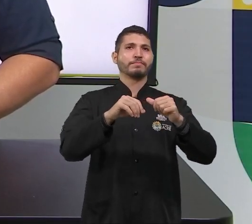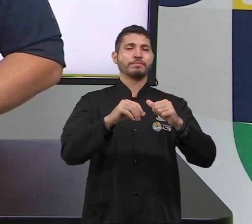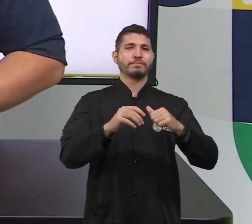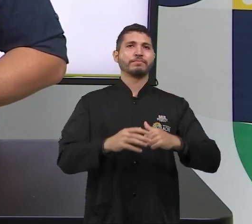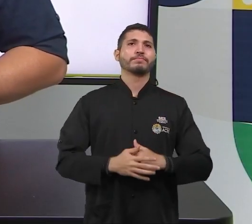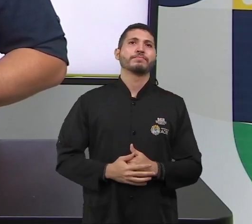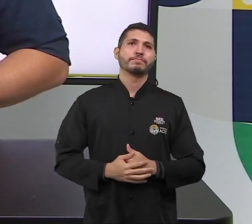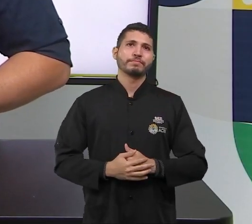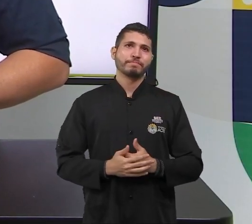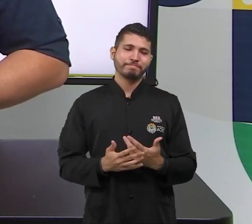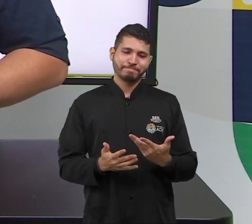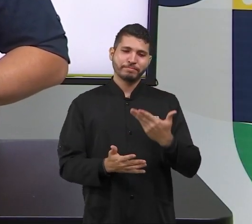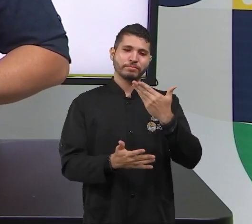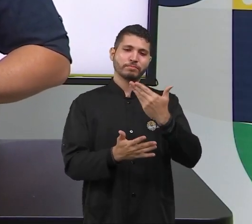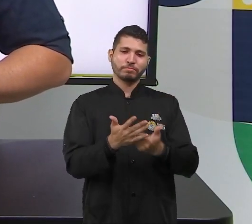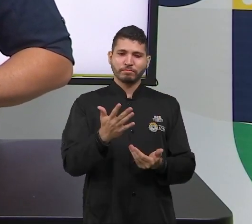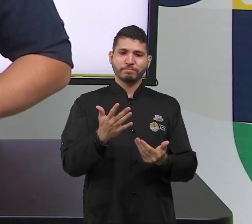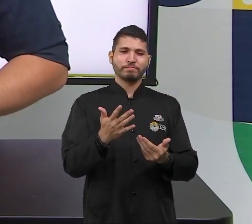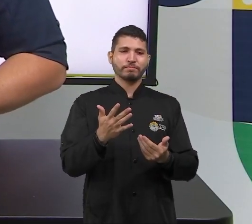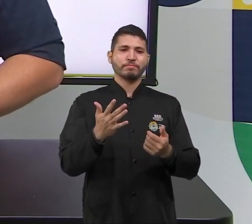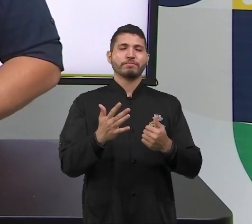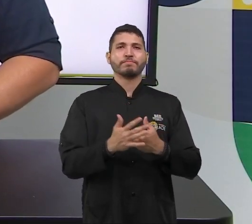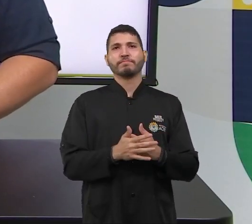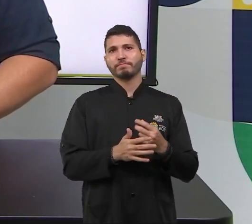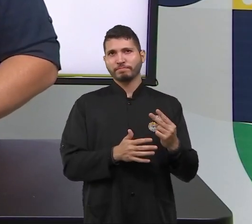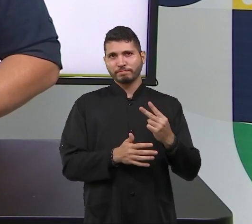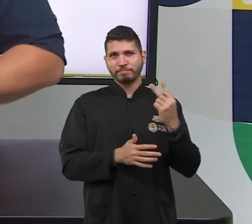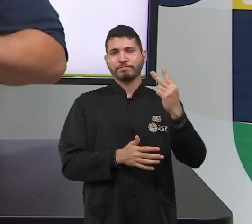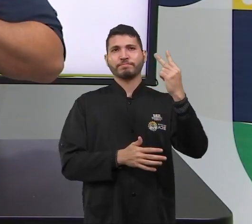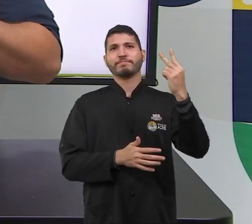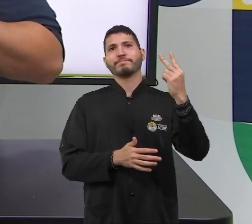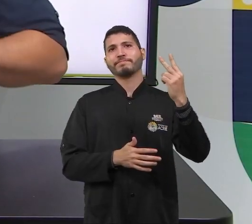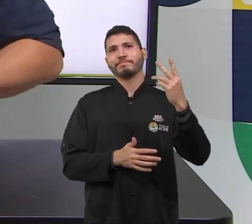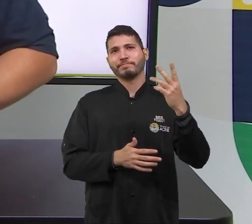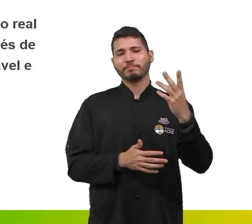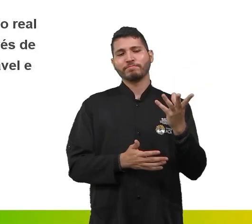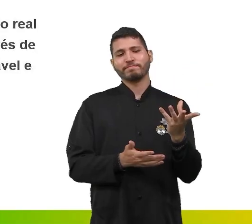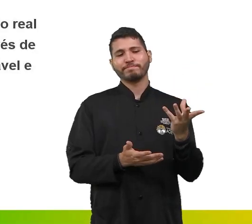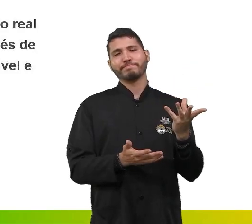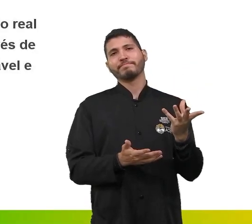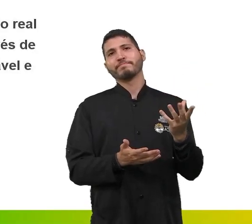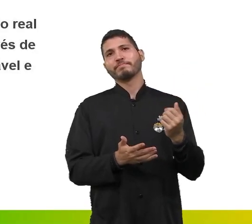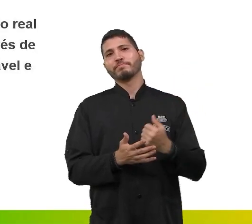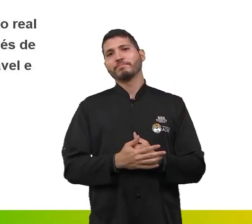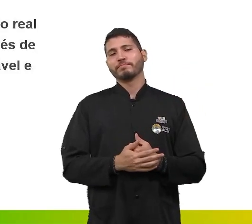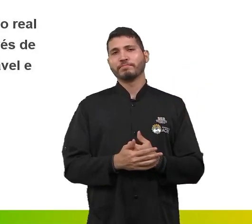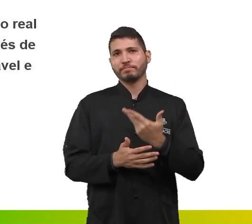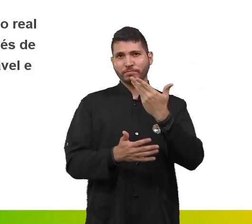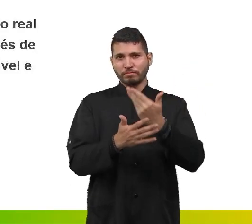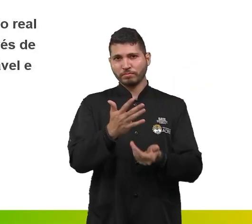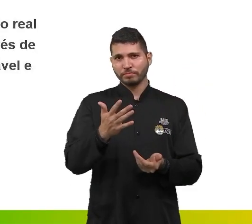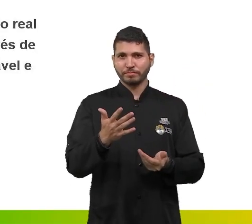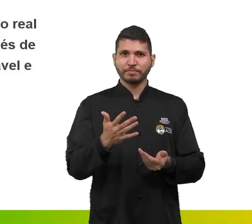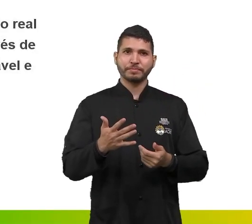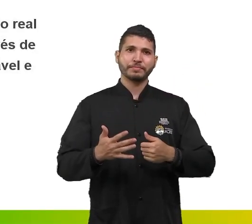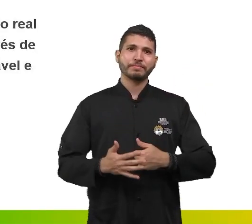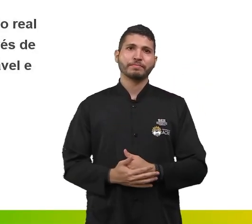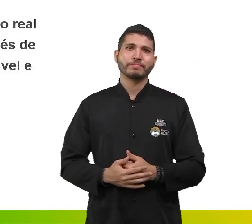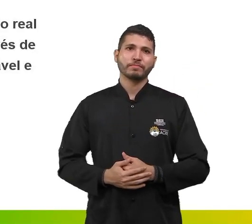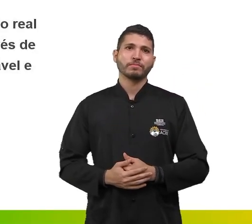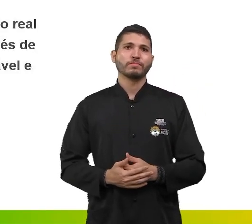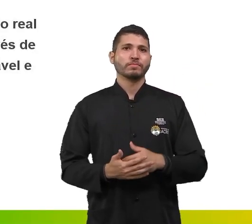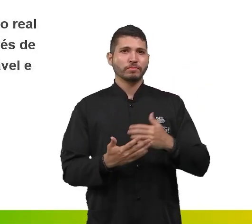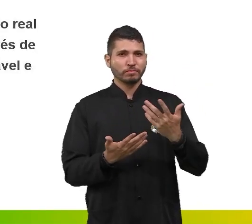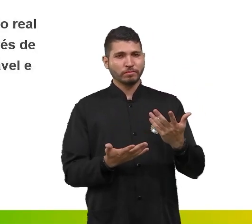terras, perderam privilégio, perderam prestígio. E aí, essa nobreza